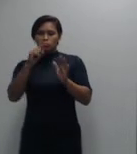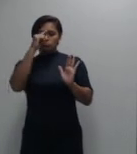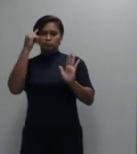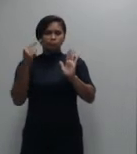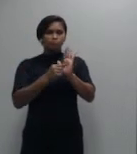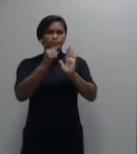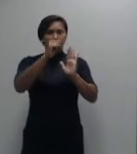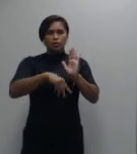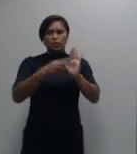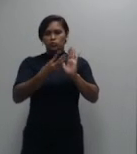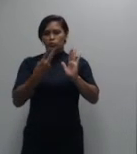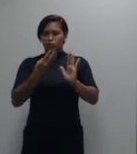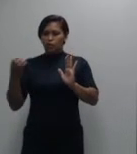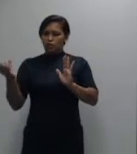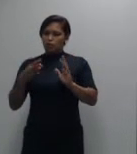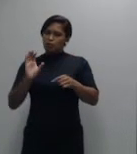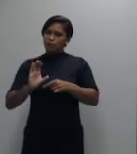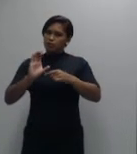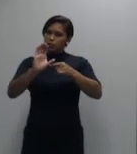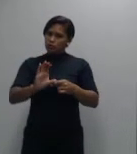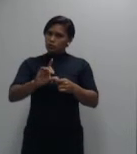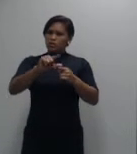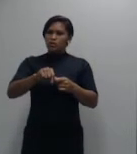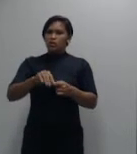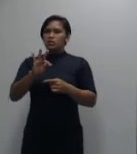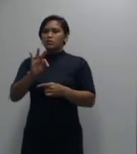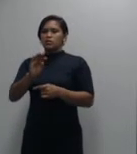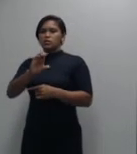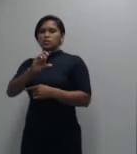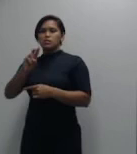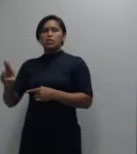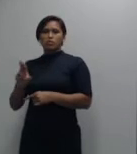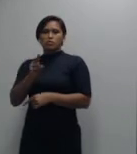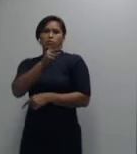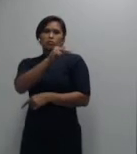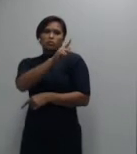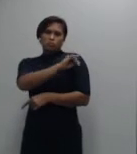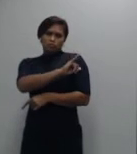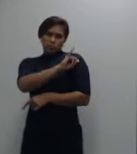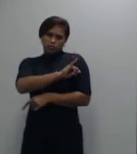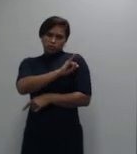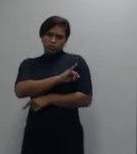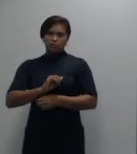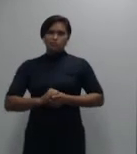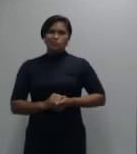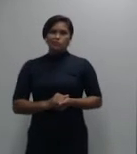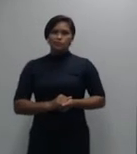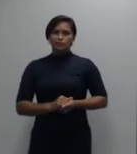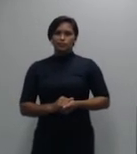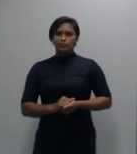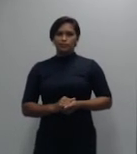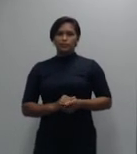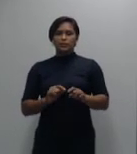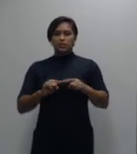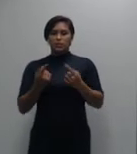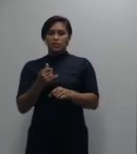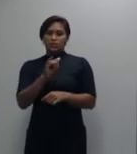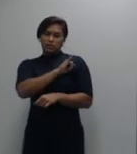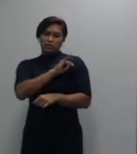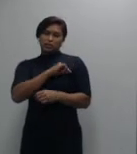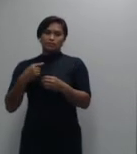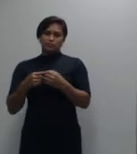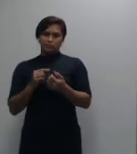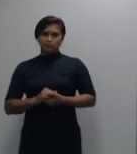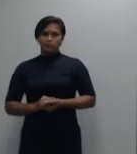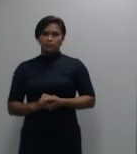dos três novos Conselheiros do município com relação ao Tribunal de Contas da cidade do Rio de Janeiro